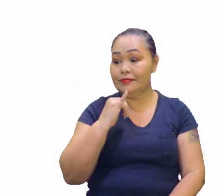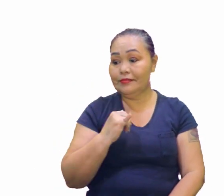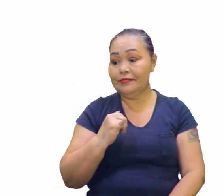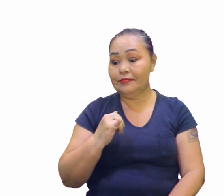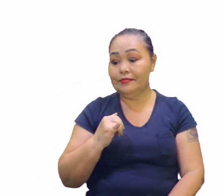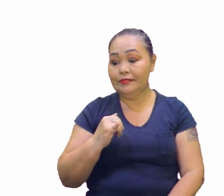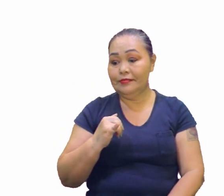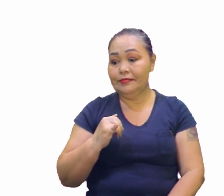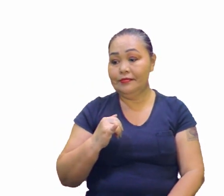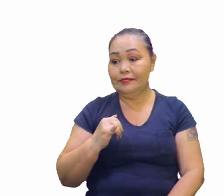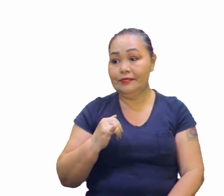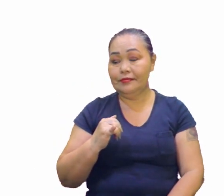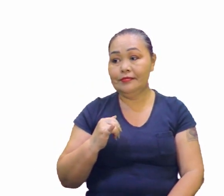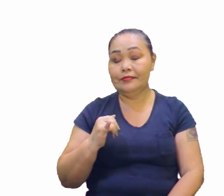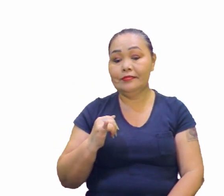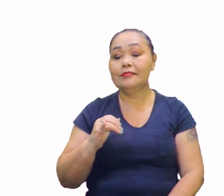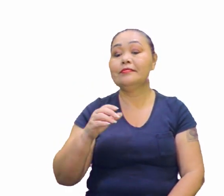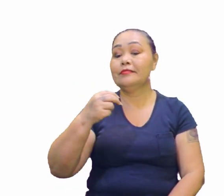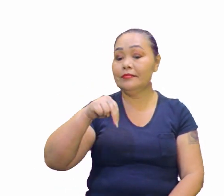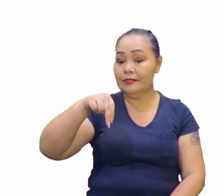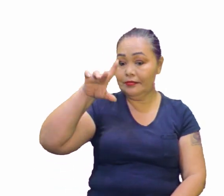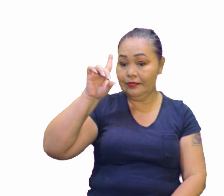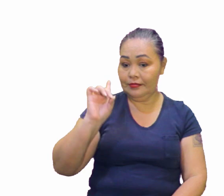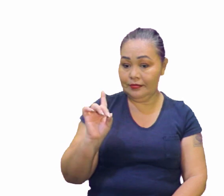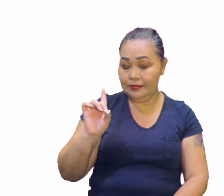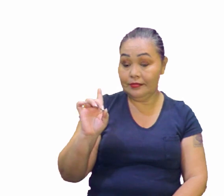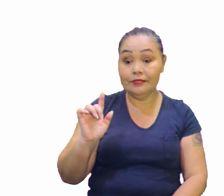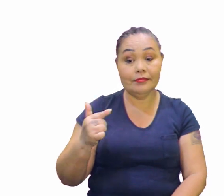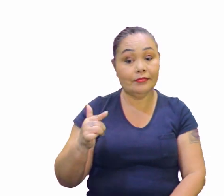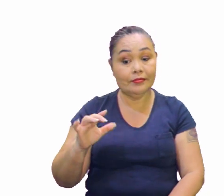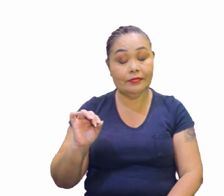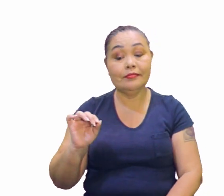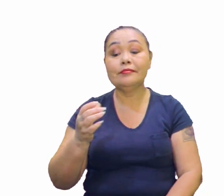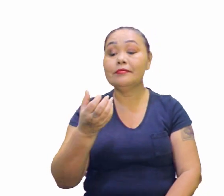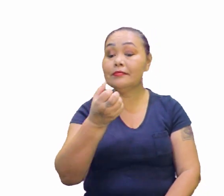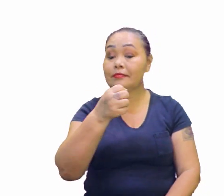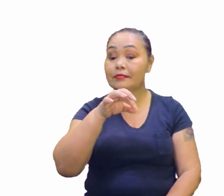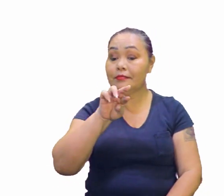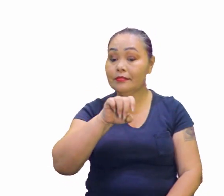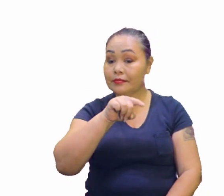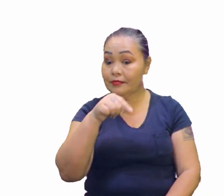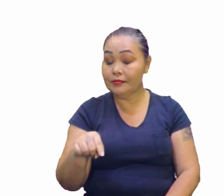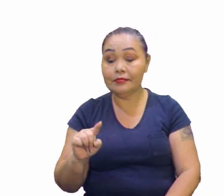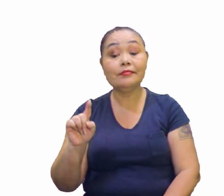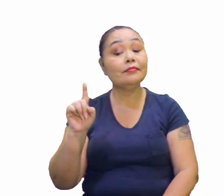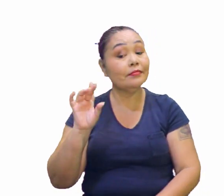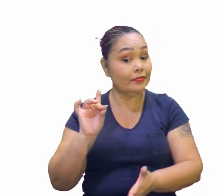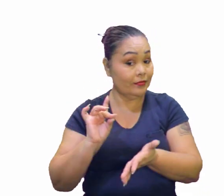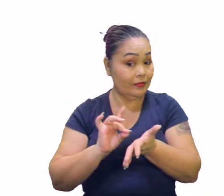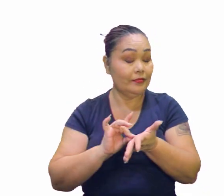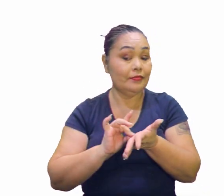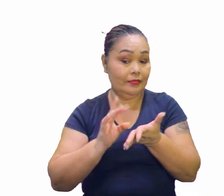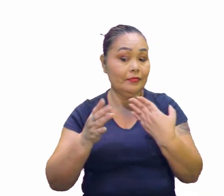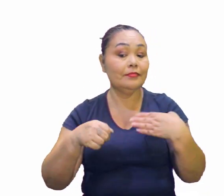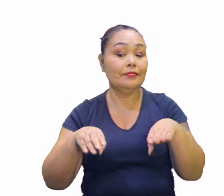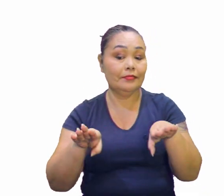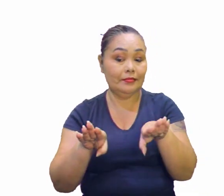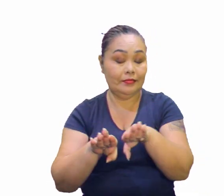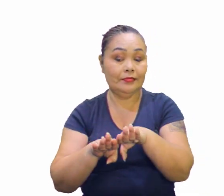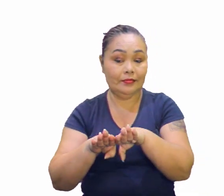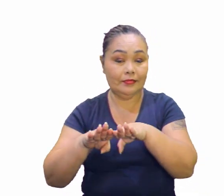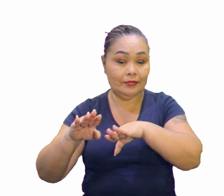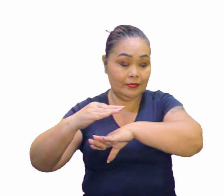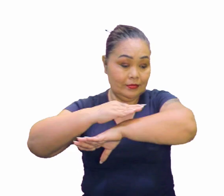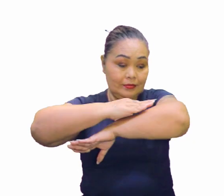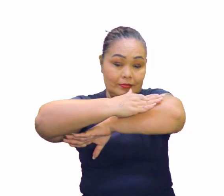que o Nordeste ele não tem só sertão, é porque realmente ele também está ali no